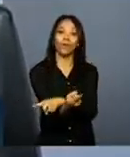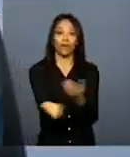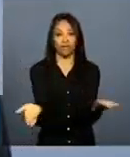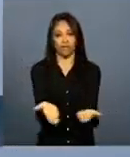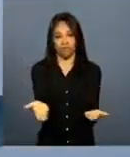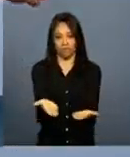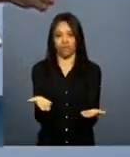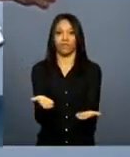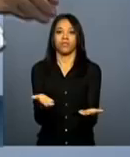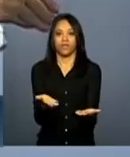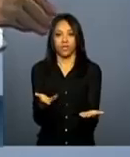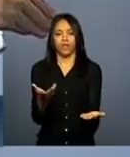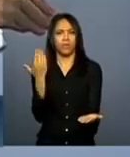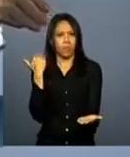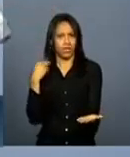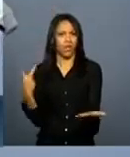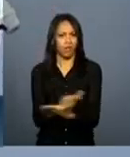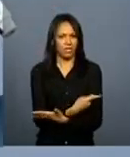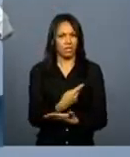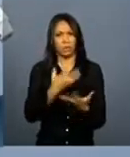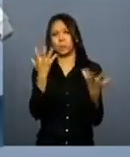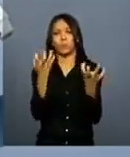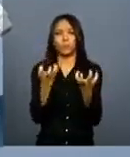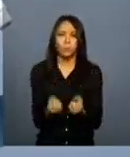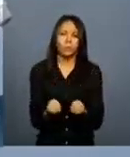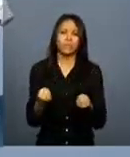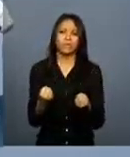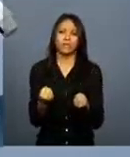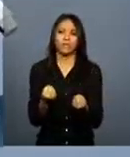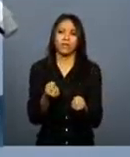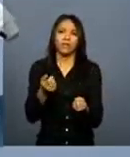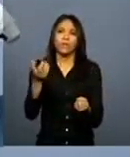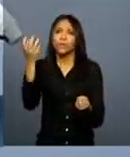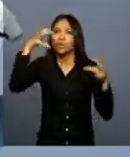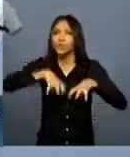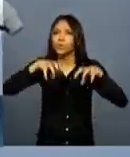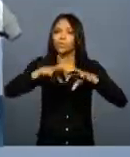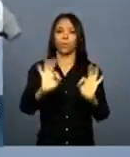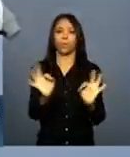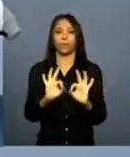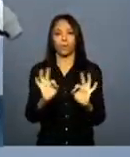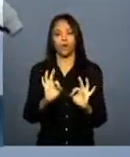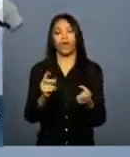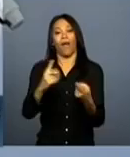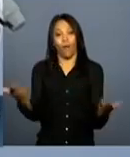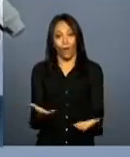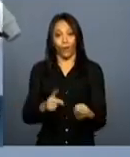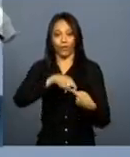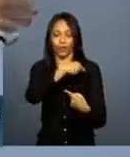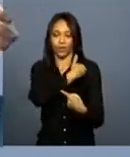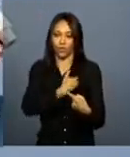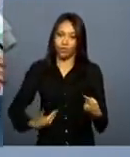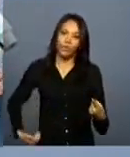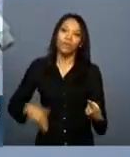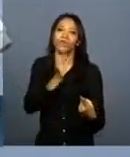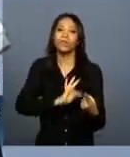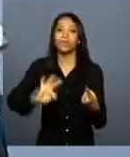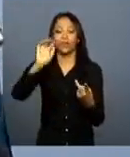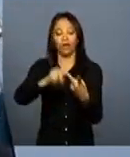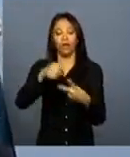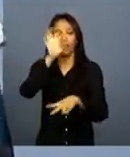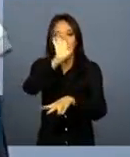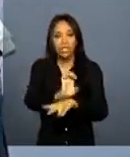tenha sido tão terrível quanto aquela... E você vê o Estado, o governo federal, com toda a sua